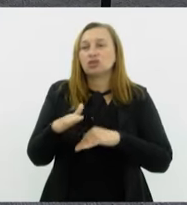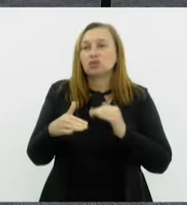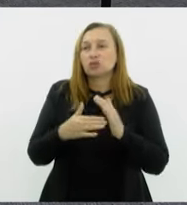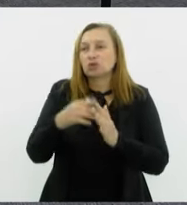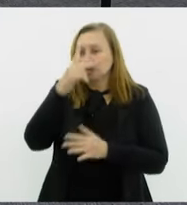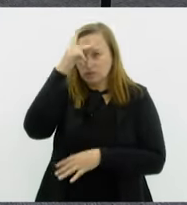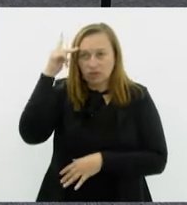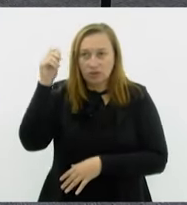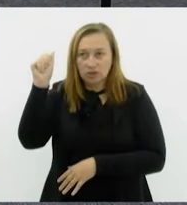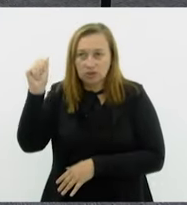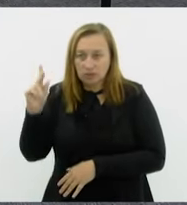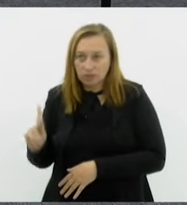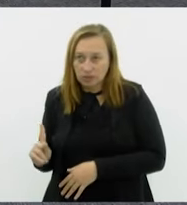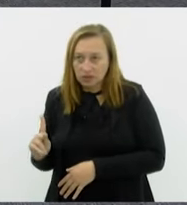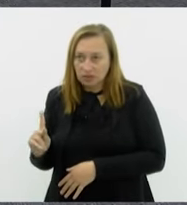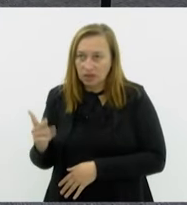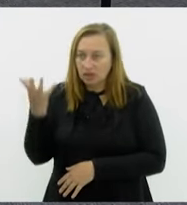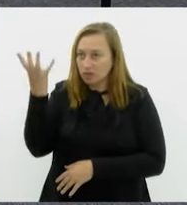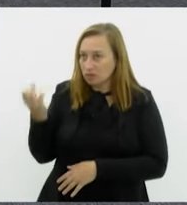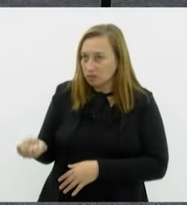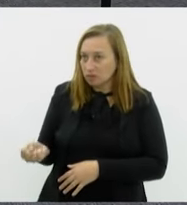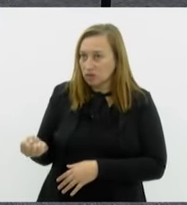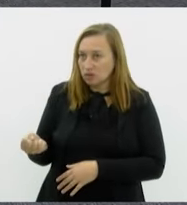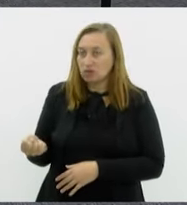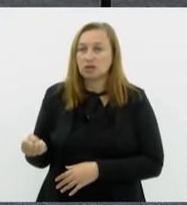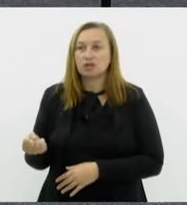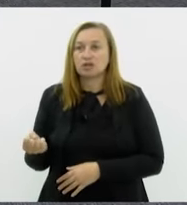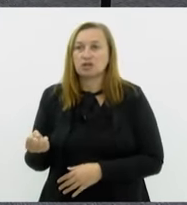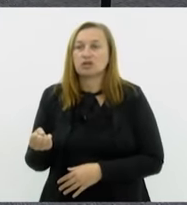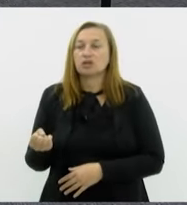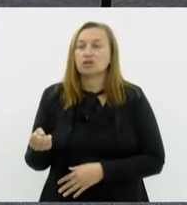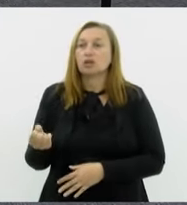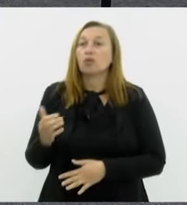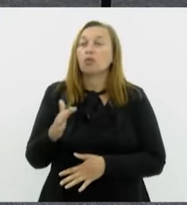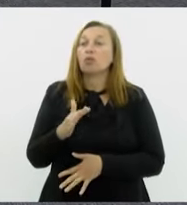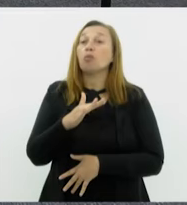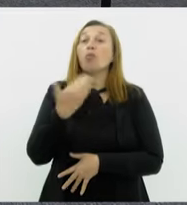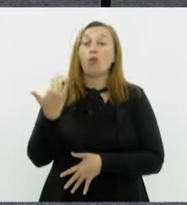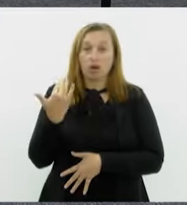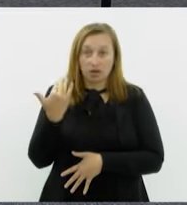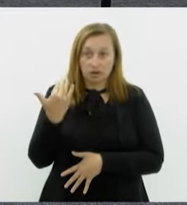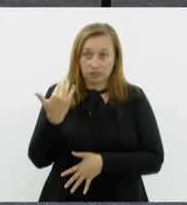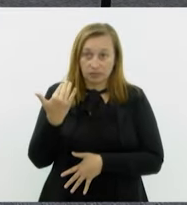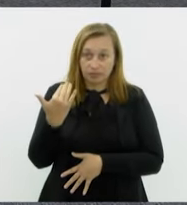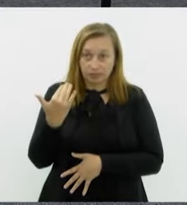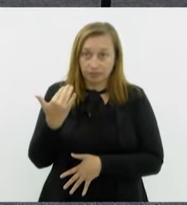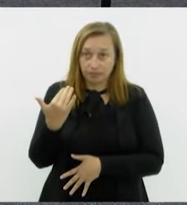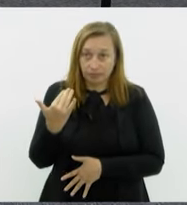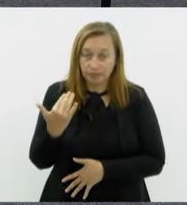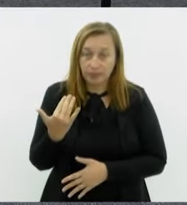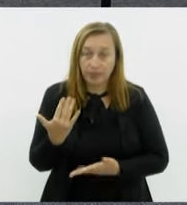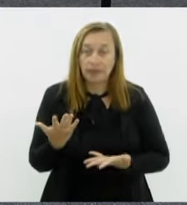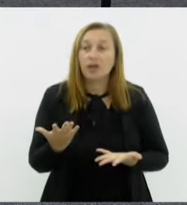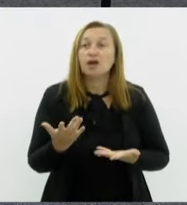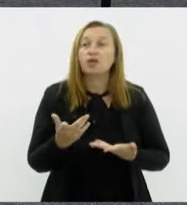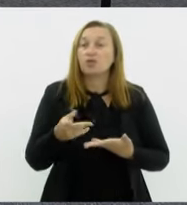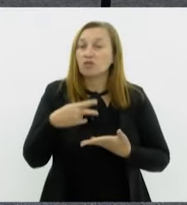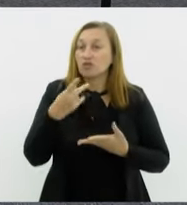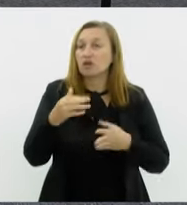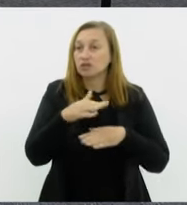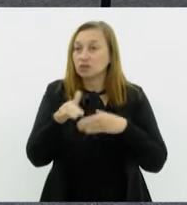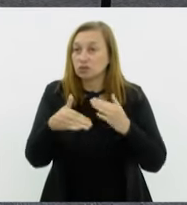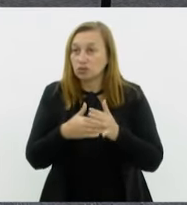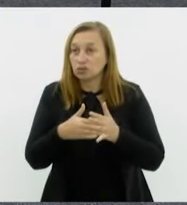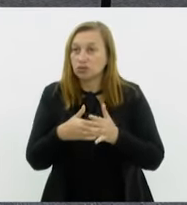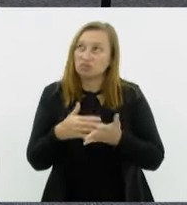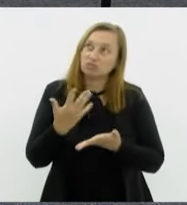pensionistas toquem para subir, como diz a legislação, como diz a linguagem popular. E isso vai se